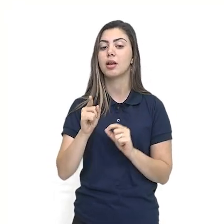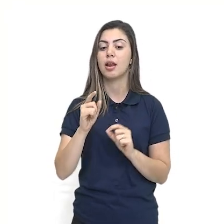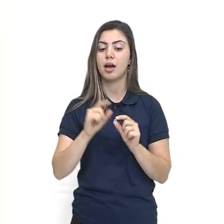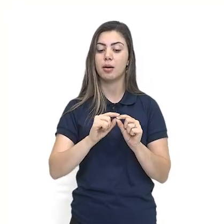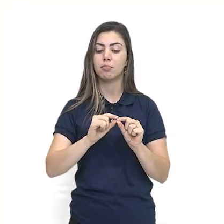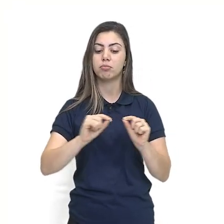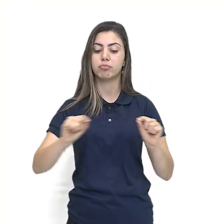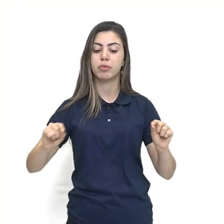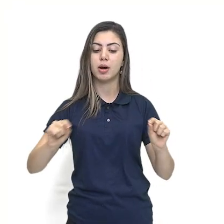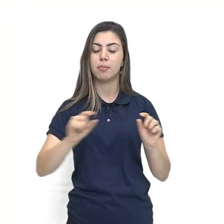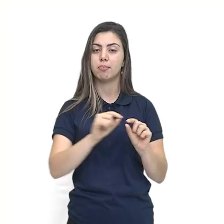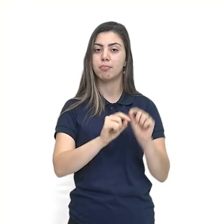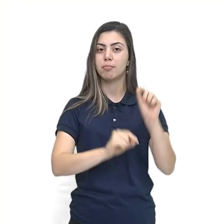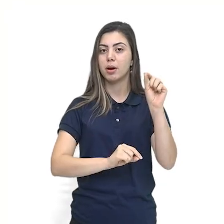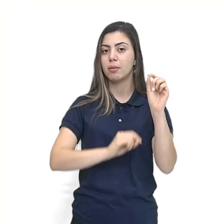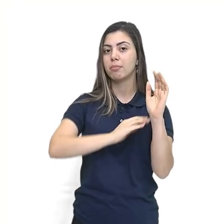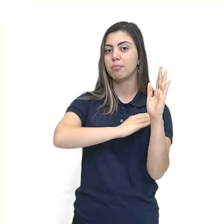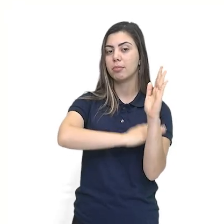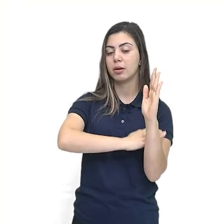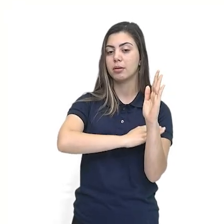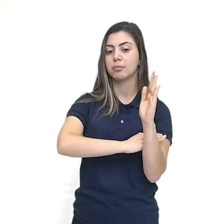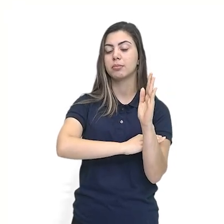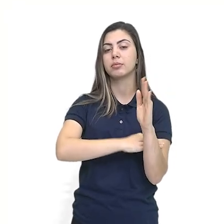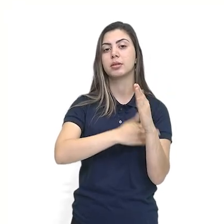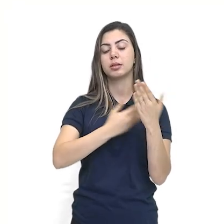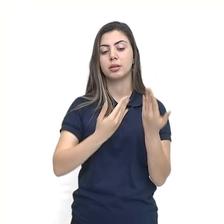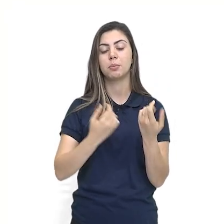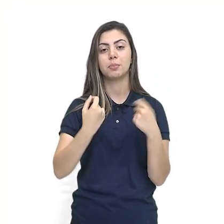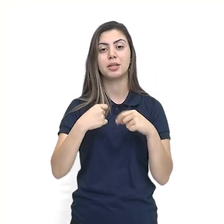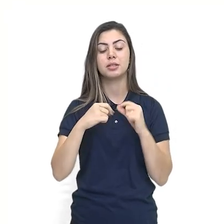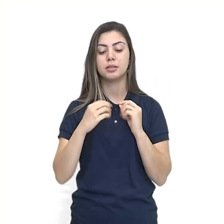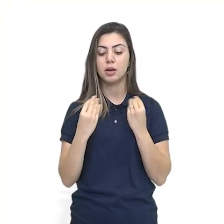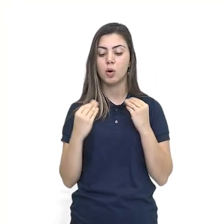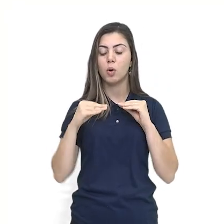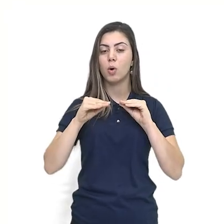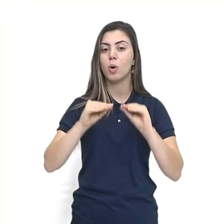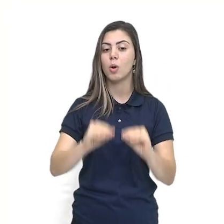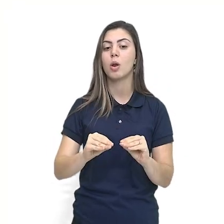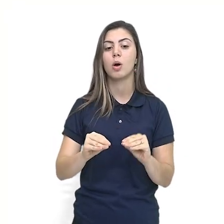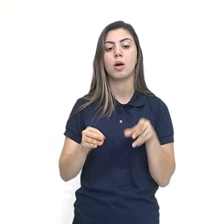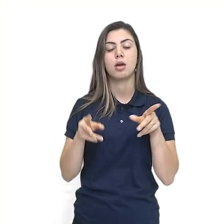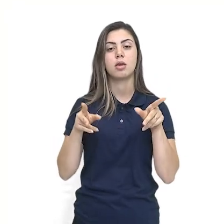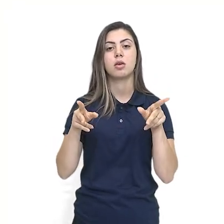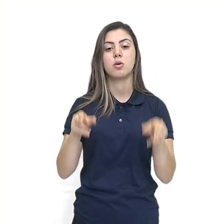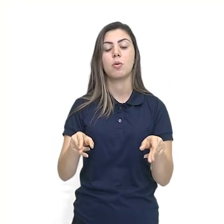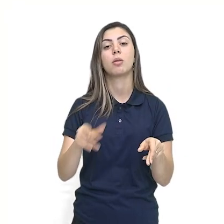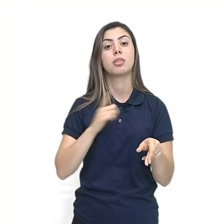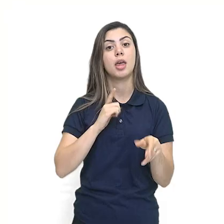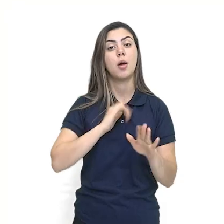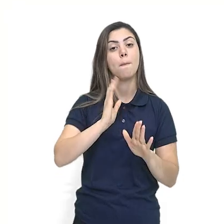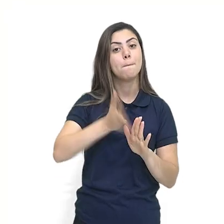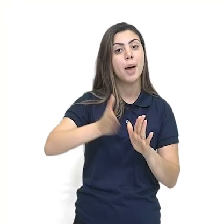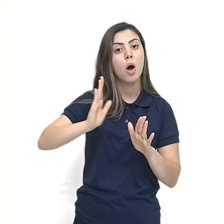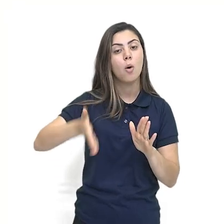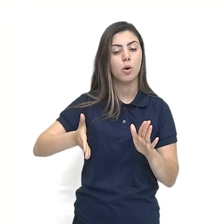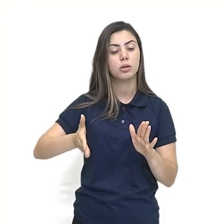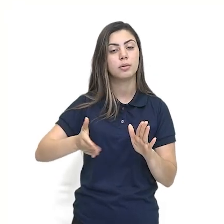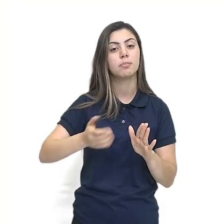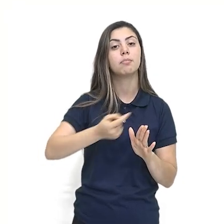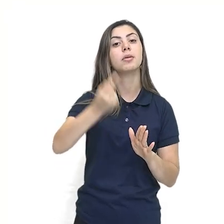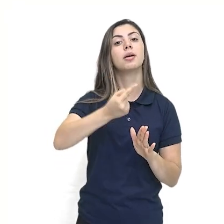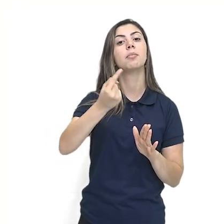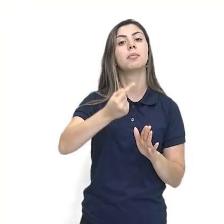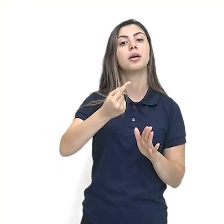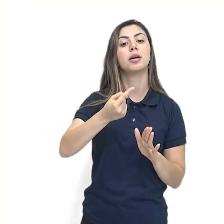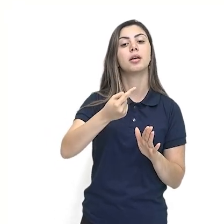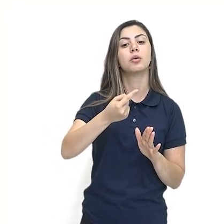coordenada. Uma coordenada que obedece exatamente esta ordem.